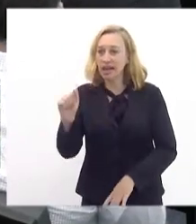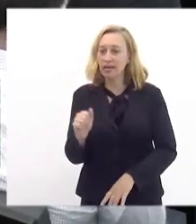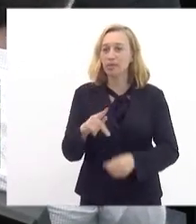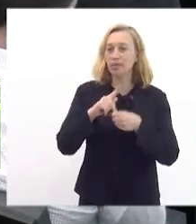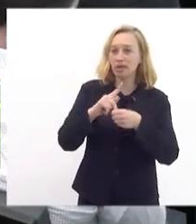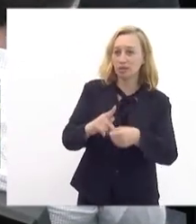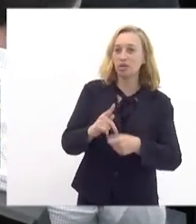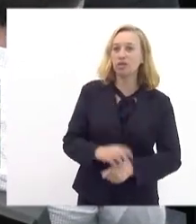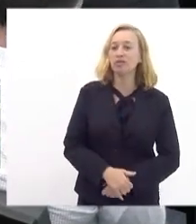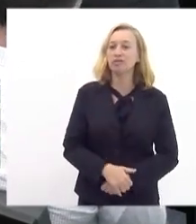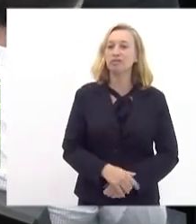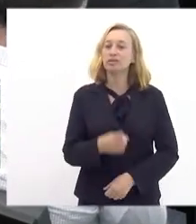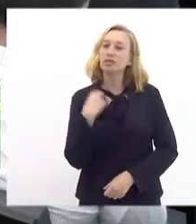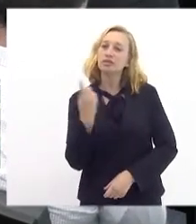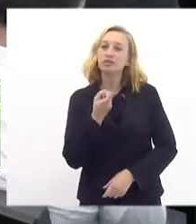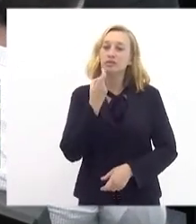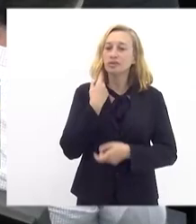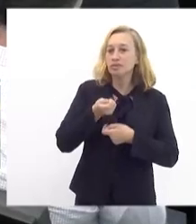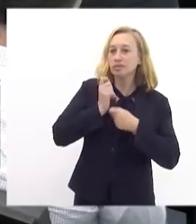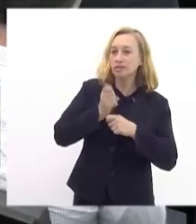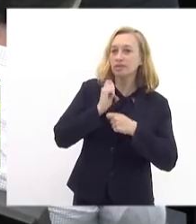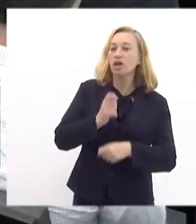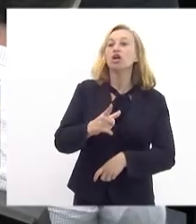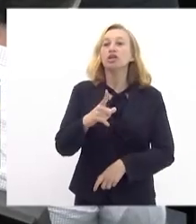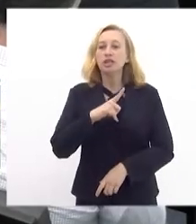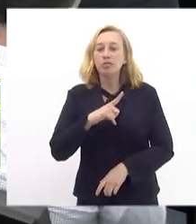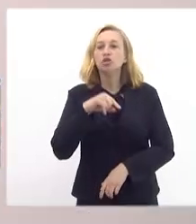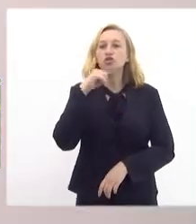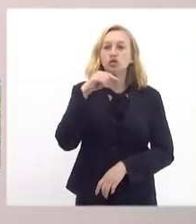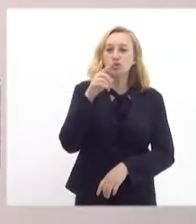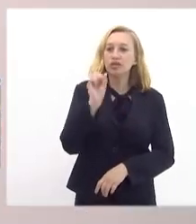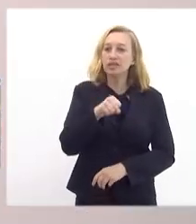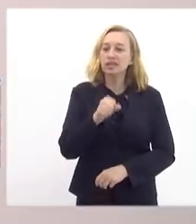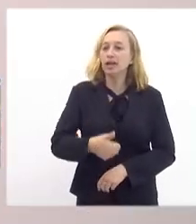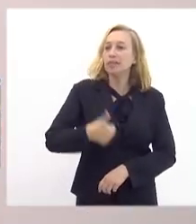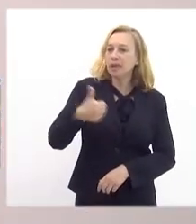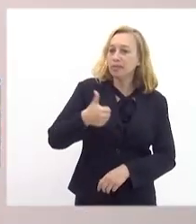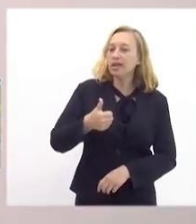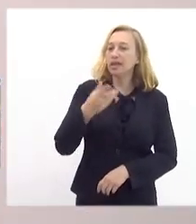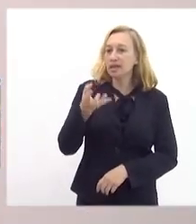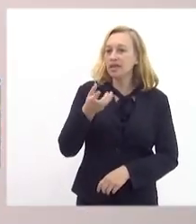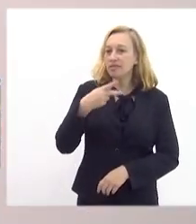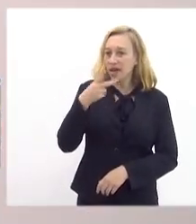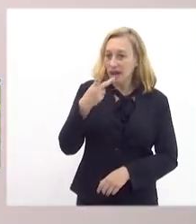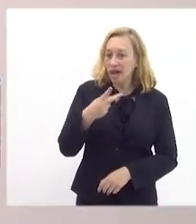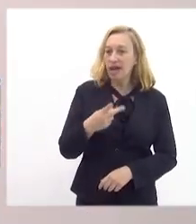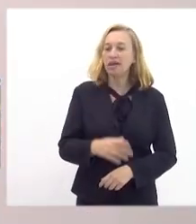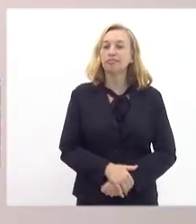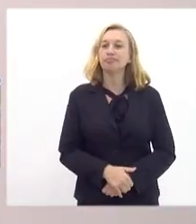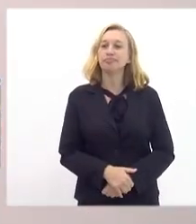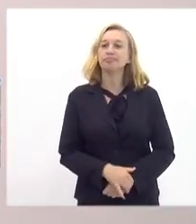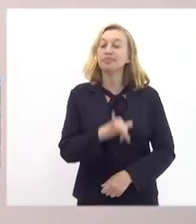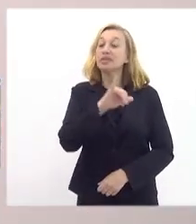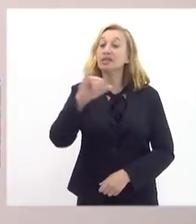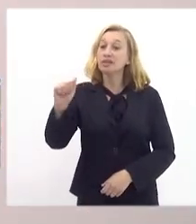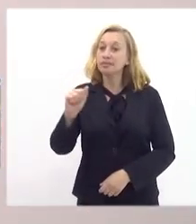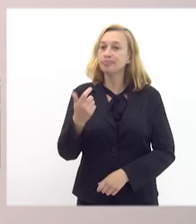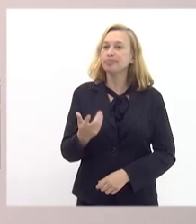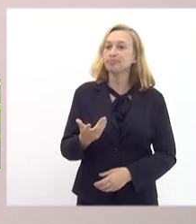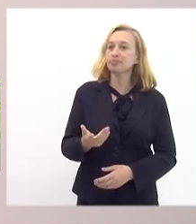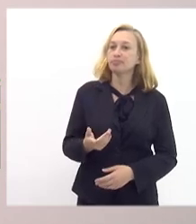é nós pescadores temos muitas dúvidas né A primeira queria colocar a situação pela ideia é